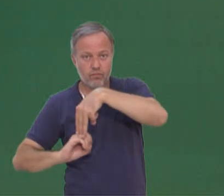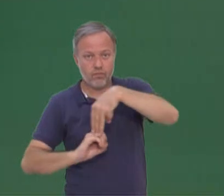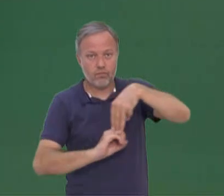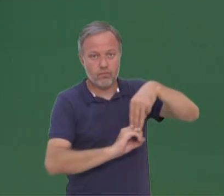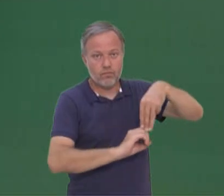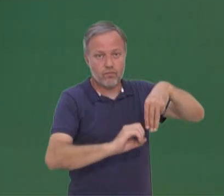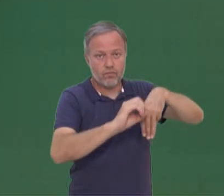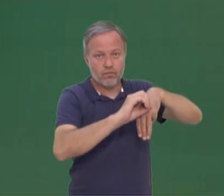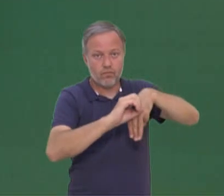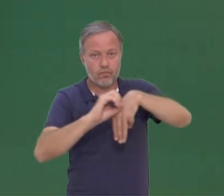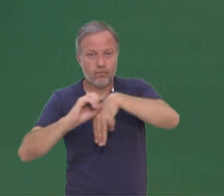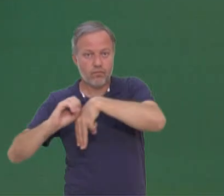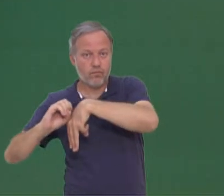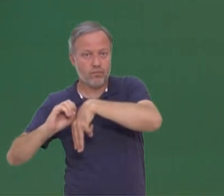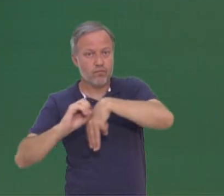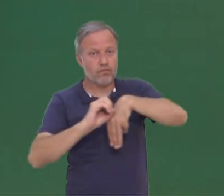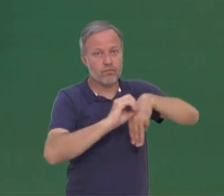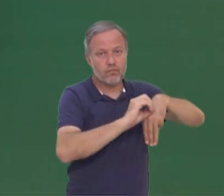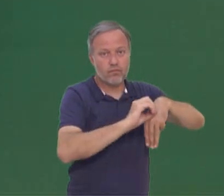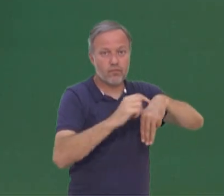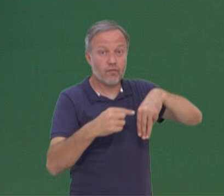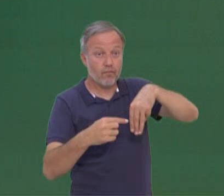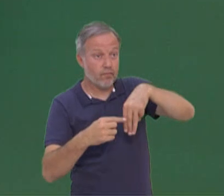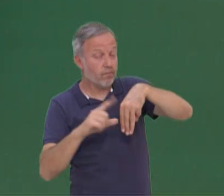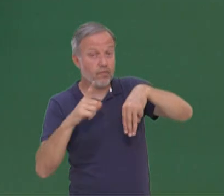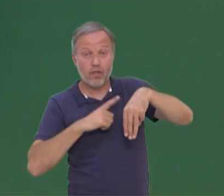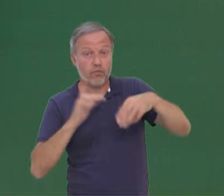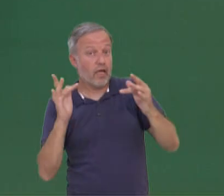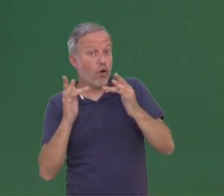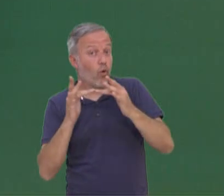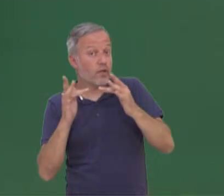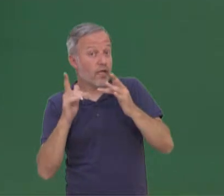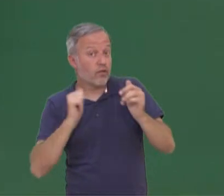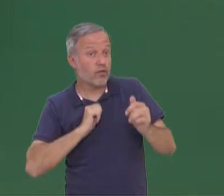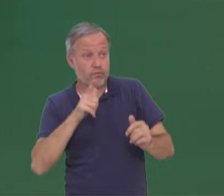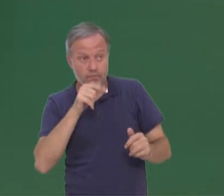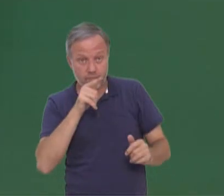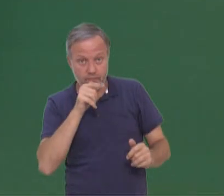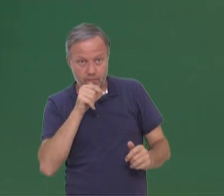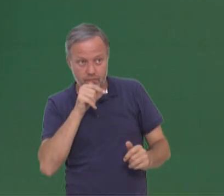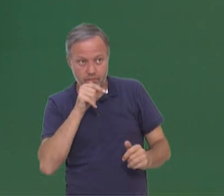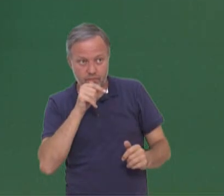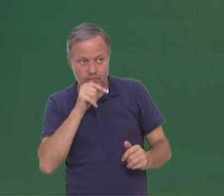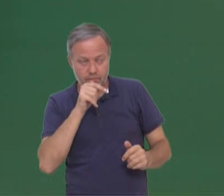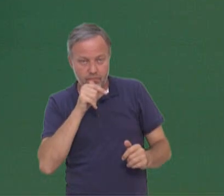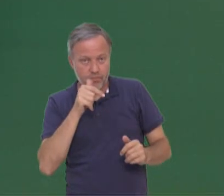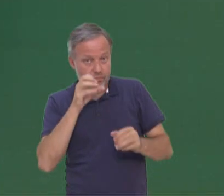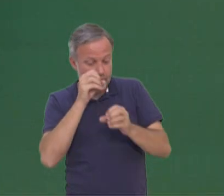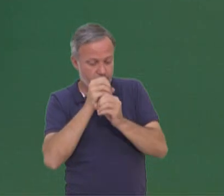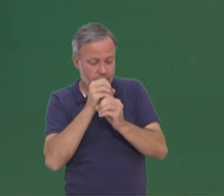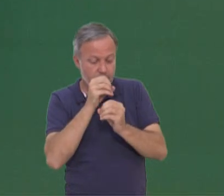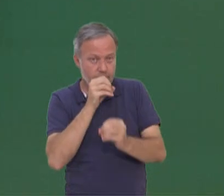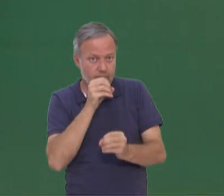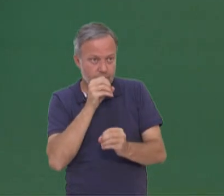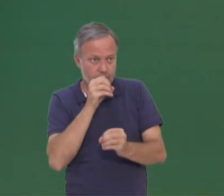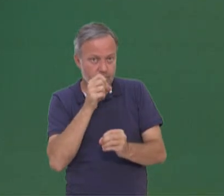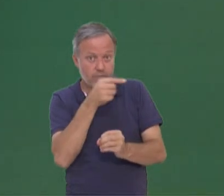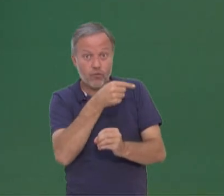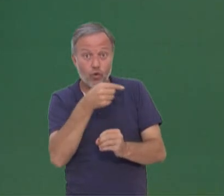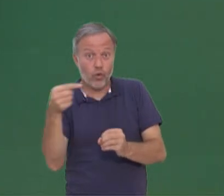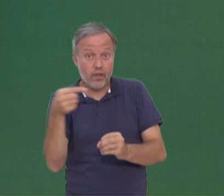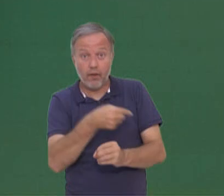camada. Maravilha? É isso que a gente tem nas células. E no microscópio, o que a gente observa? Duas